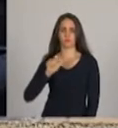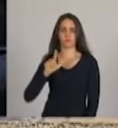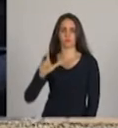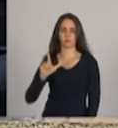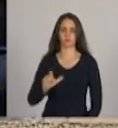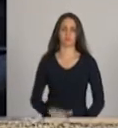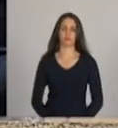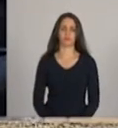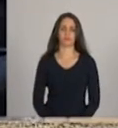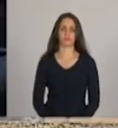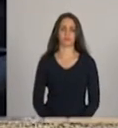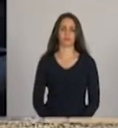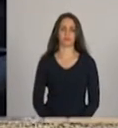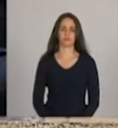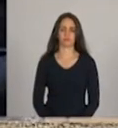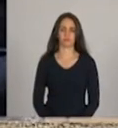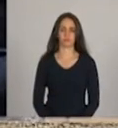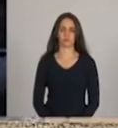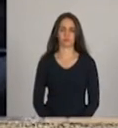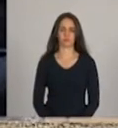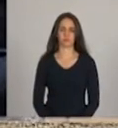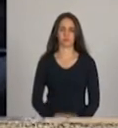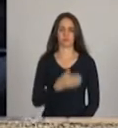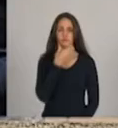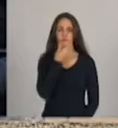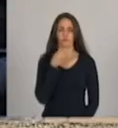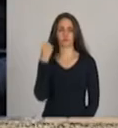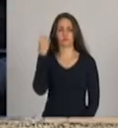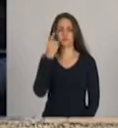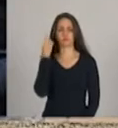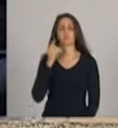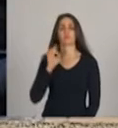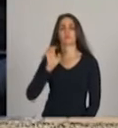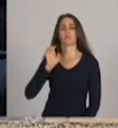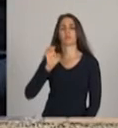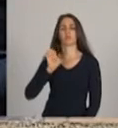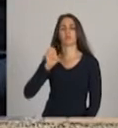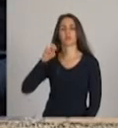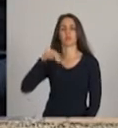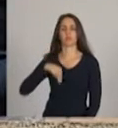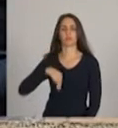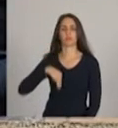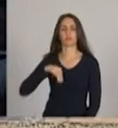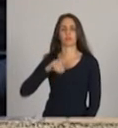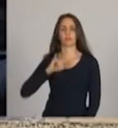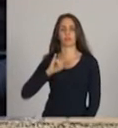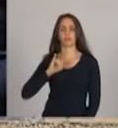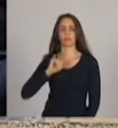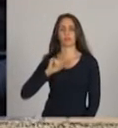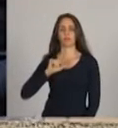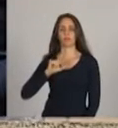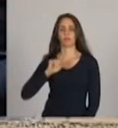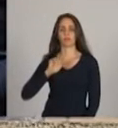Doutor Hudson não respondendo. Doutor Emílio Mameri.